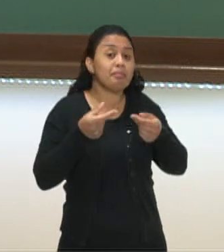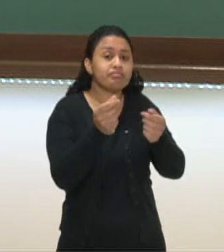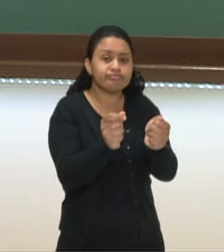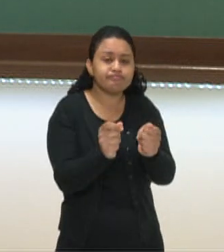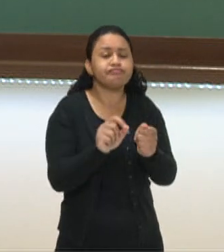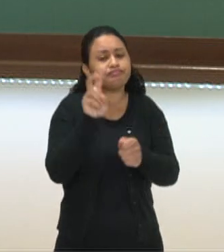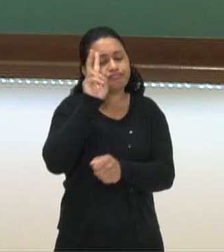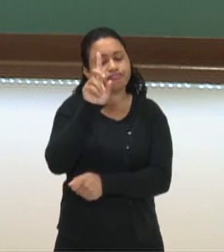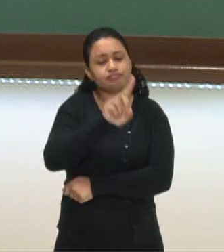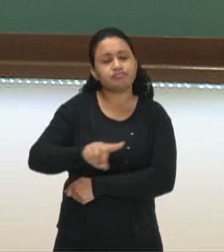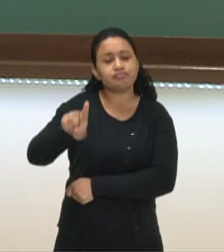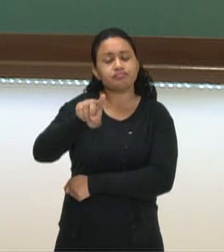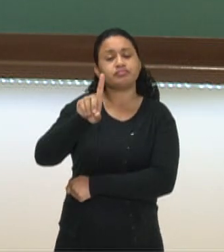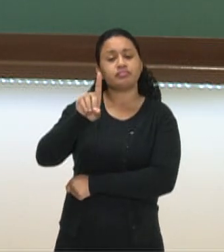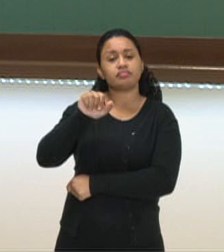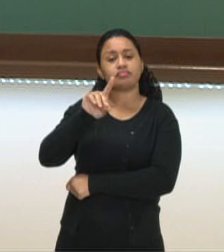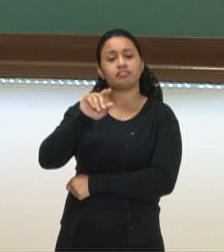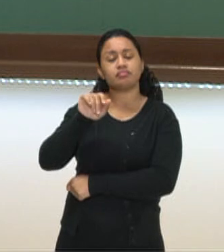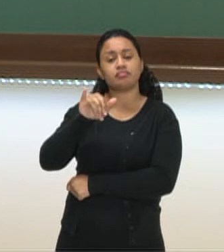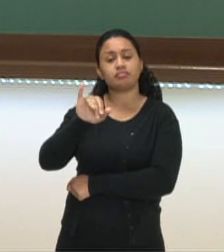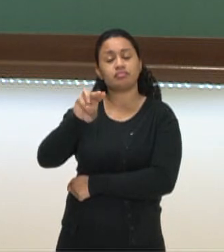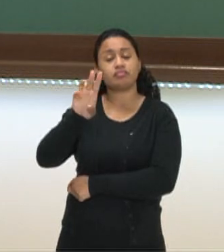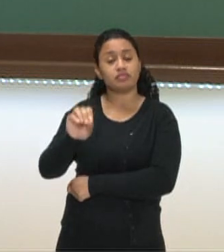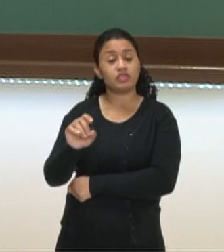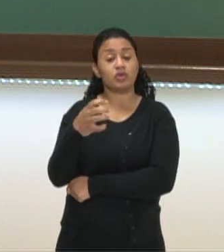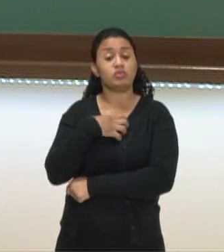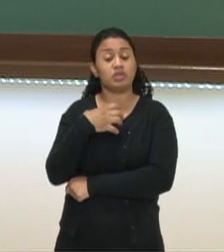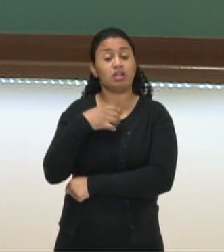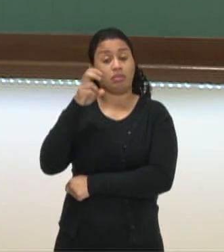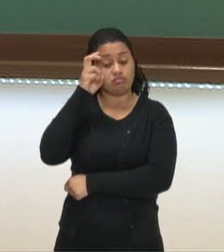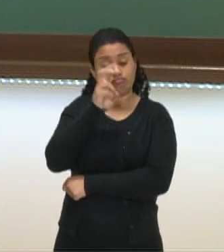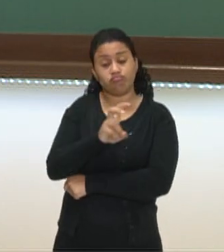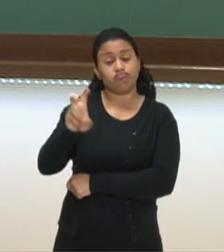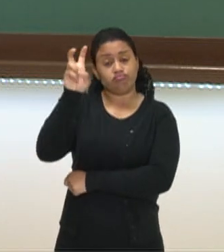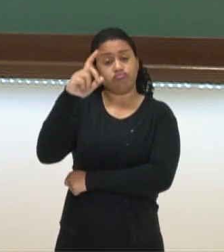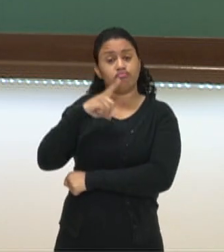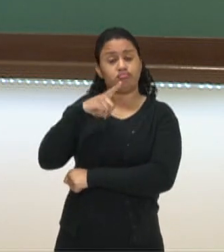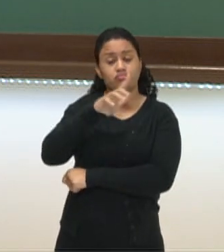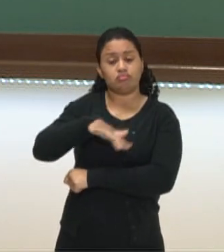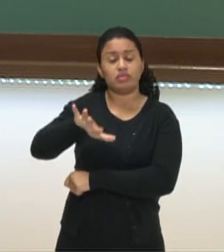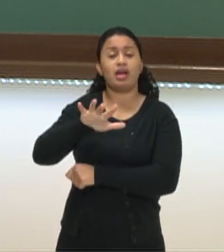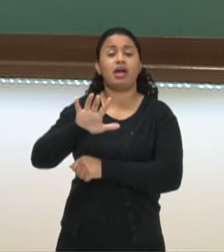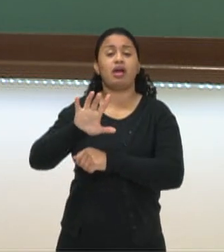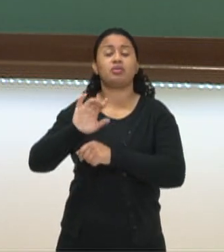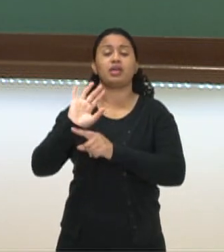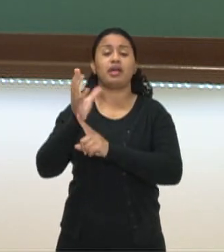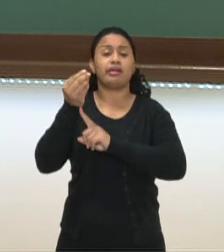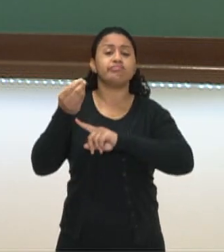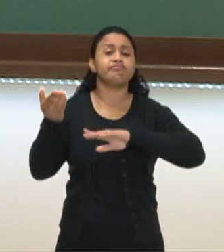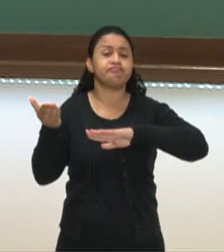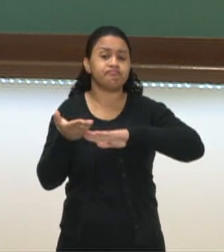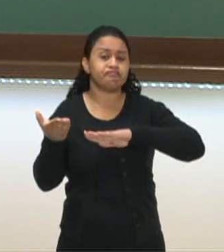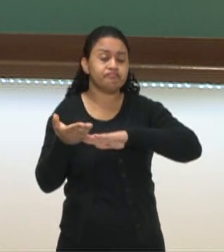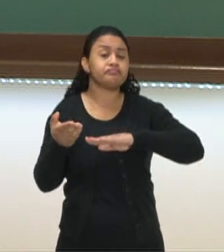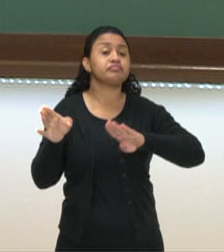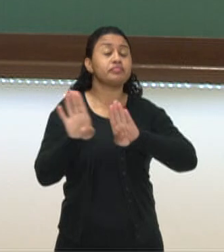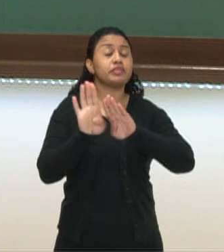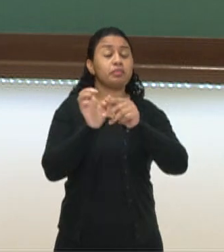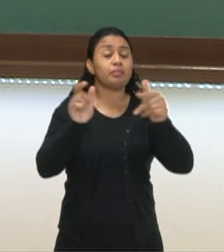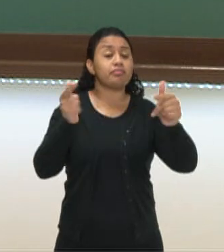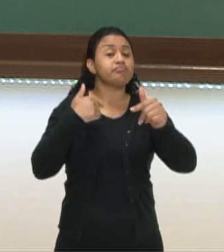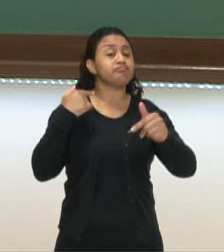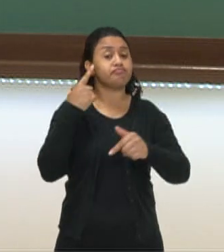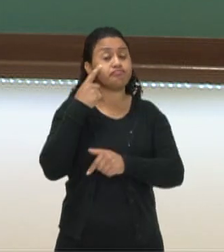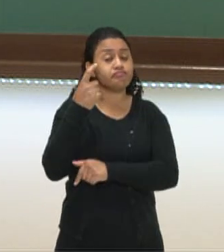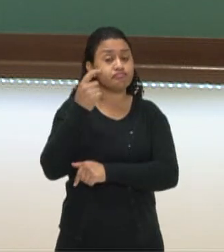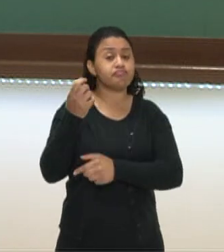para vocês que o dadaísmo era o sistema mais intelectual, vamos colocar, do movimento da arte moderna. E outra coisa interessante também de citar,